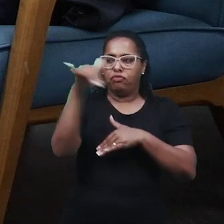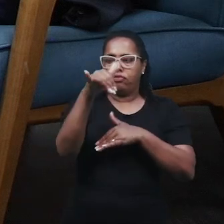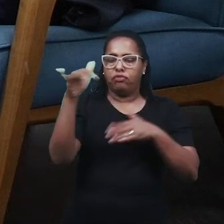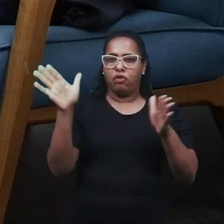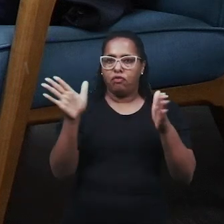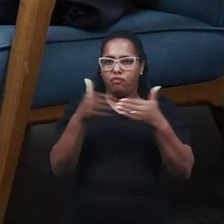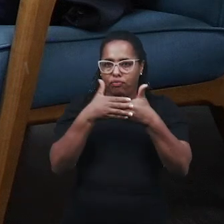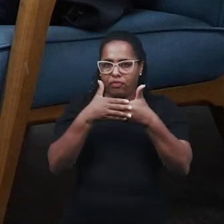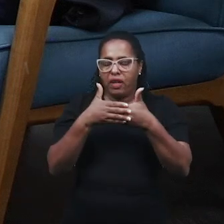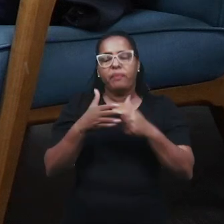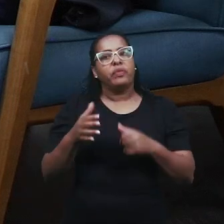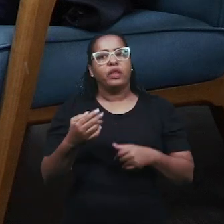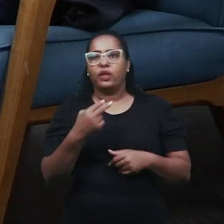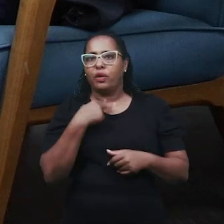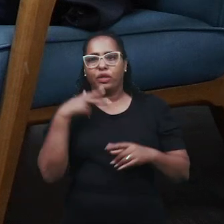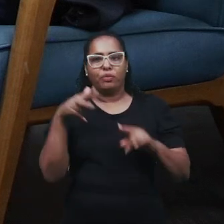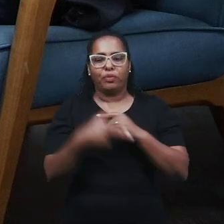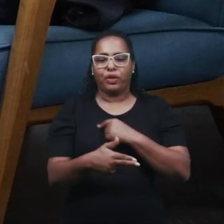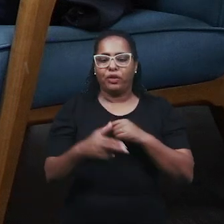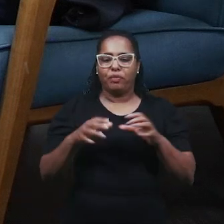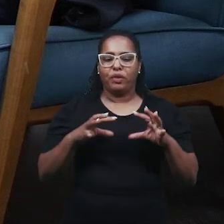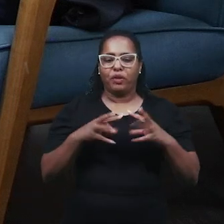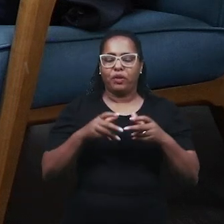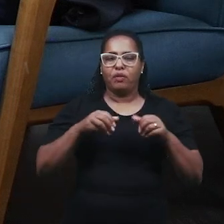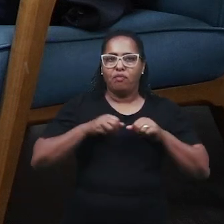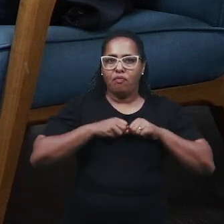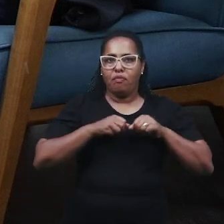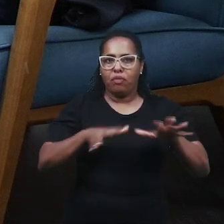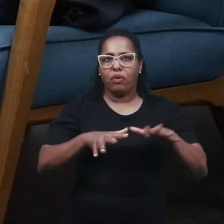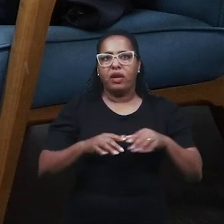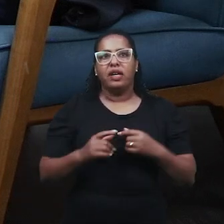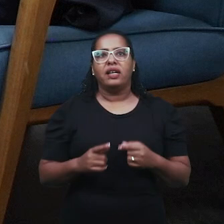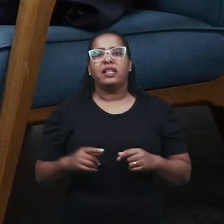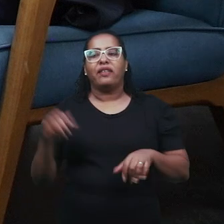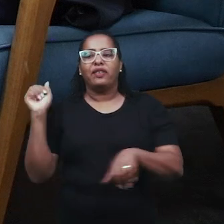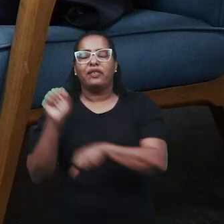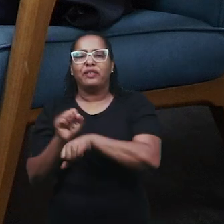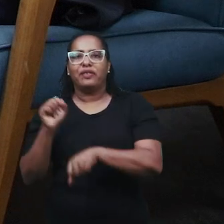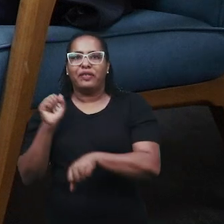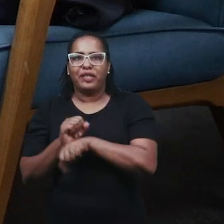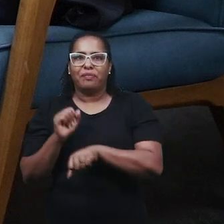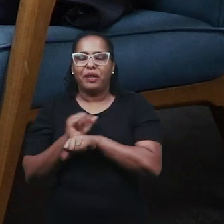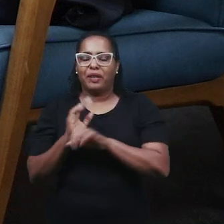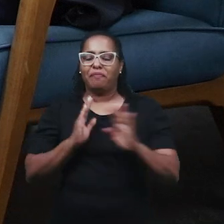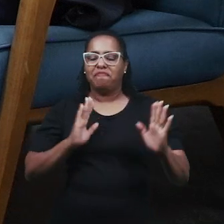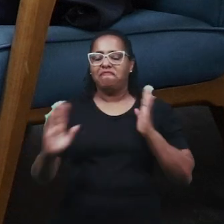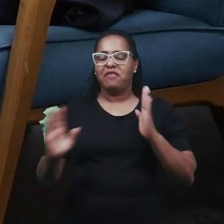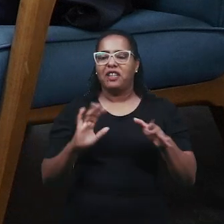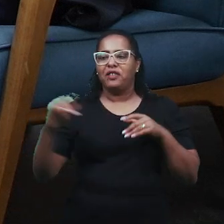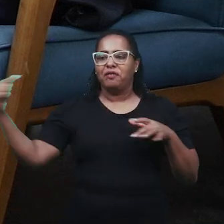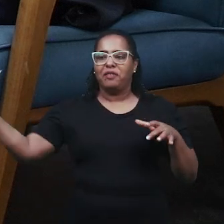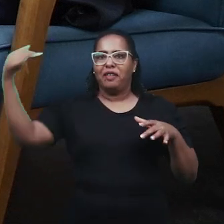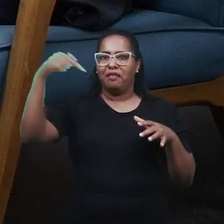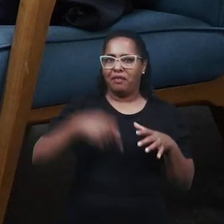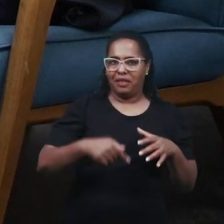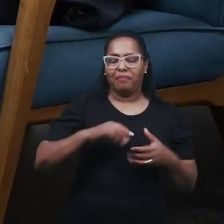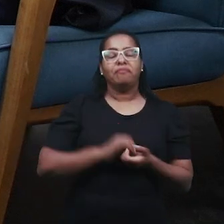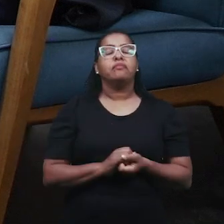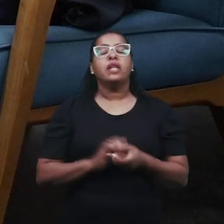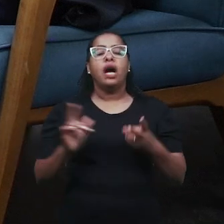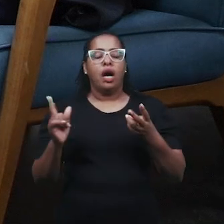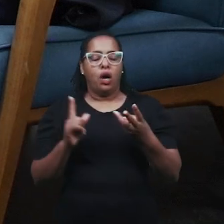foram devolvidas para eles pela companhia aérea. Então estão esperando esse período todo para poder vir. Tivemos